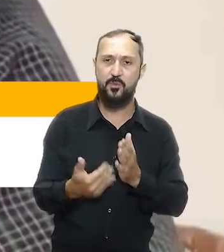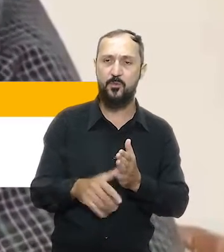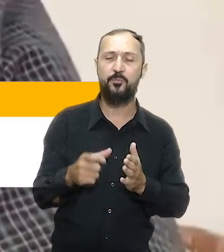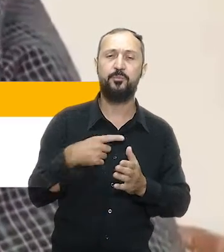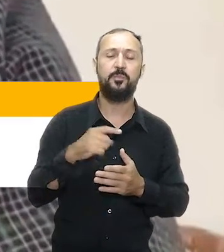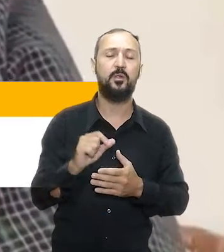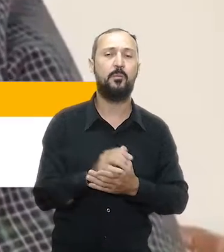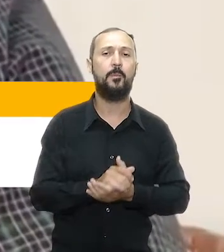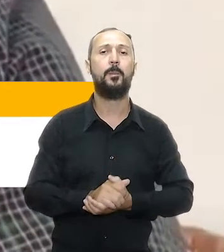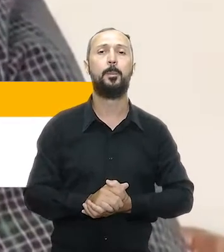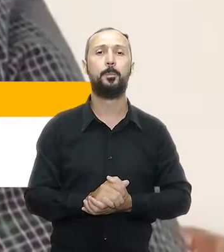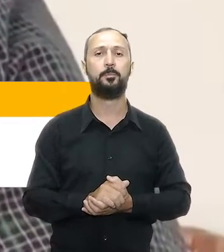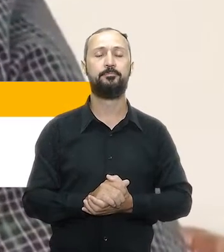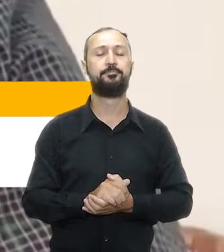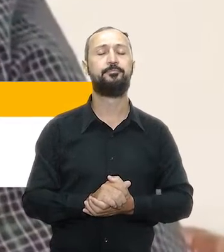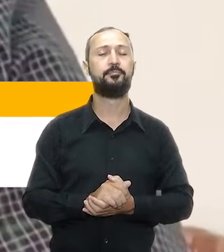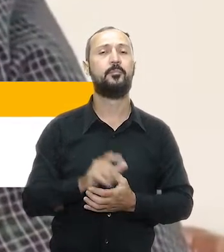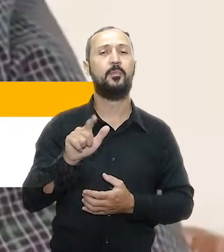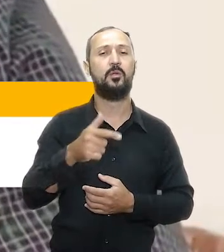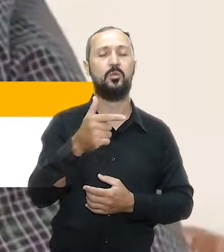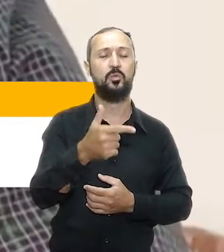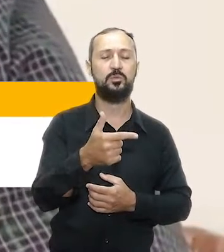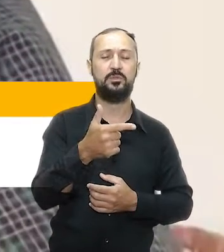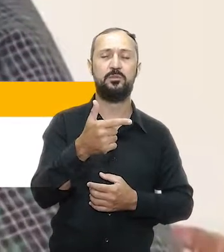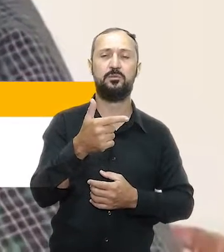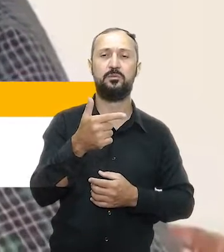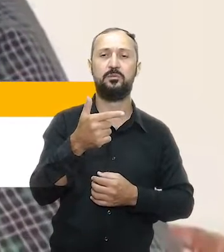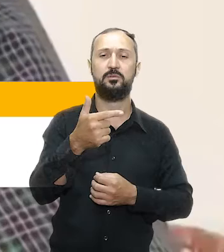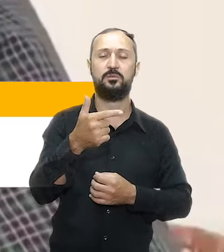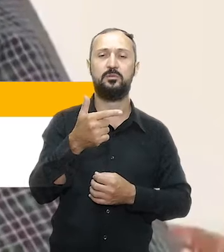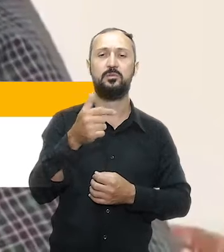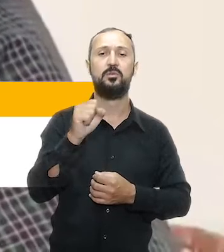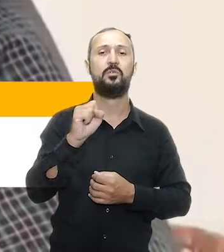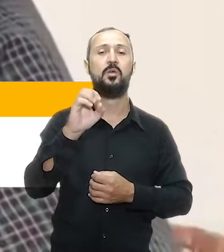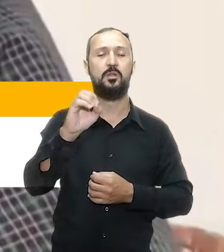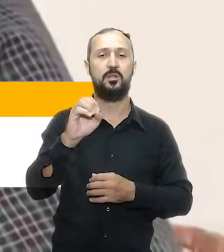rejeitados, 107 projetos rejeitados,